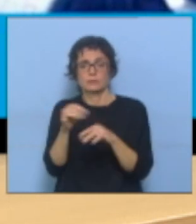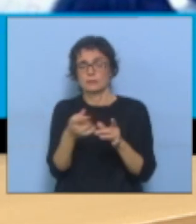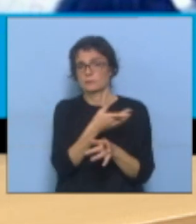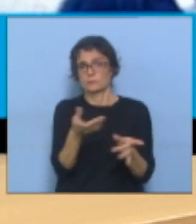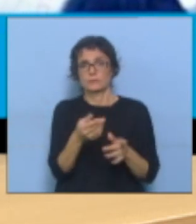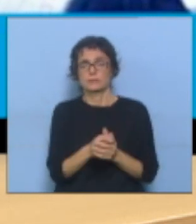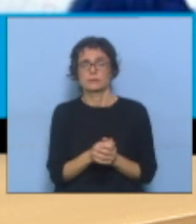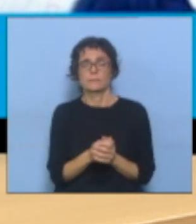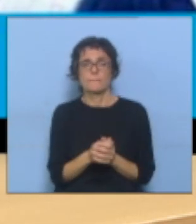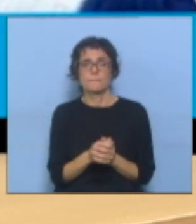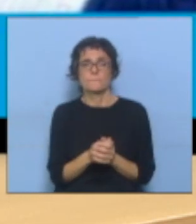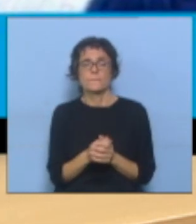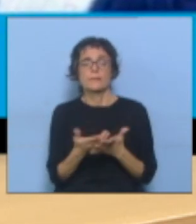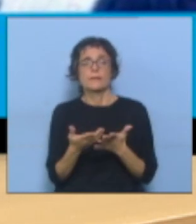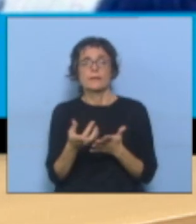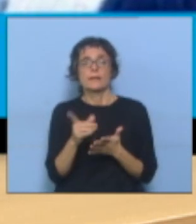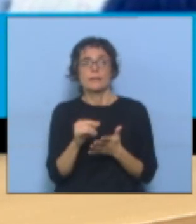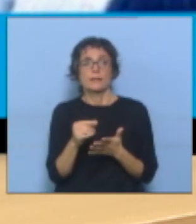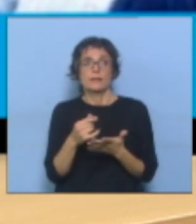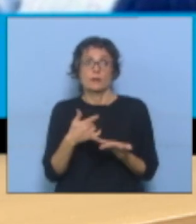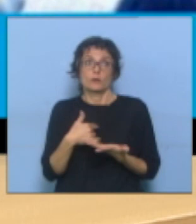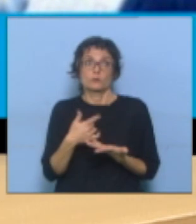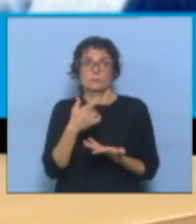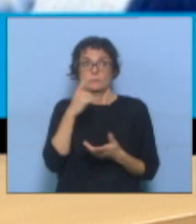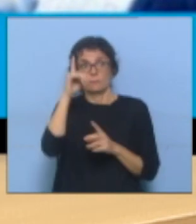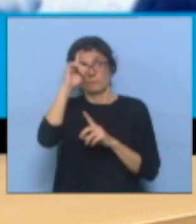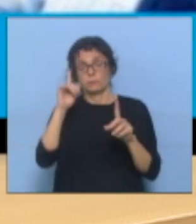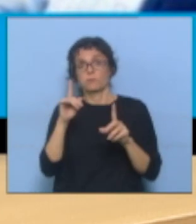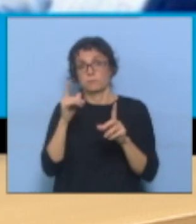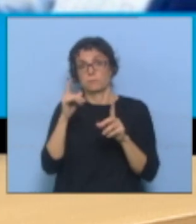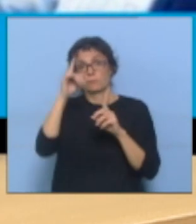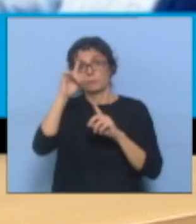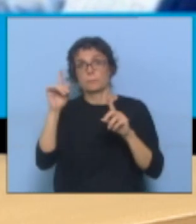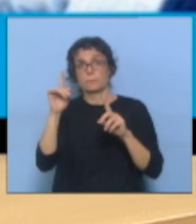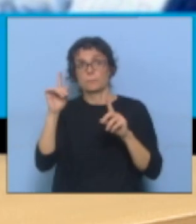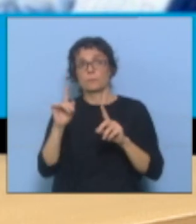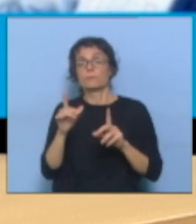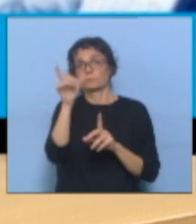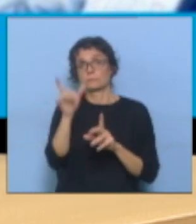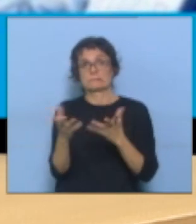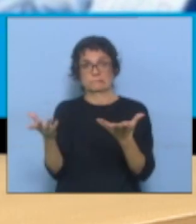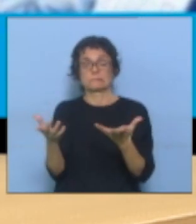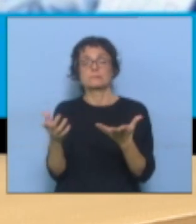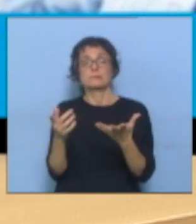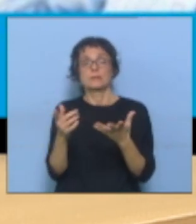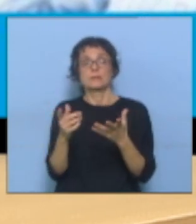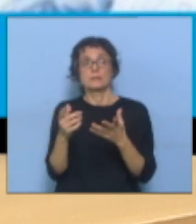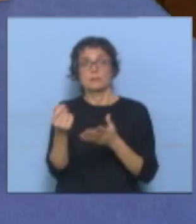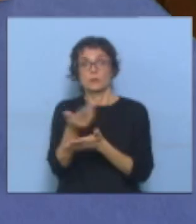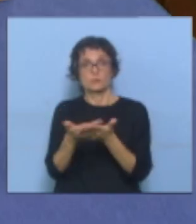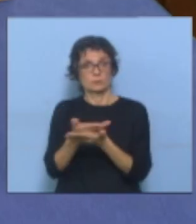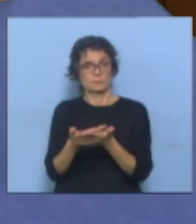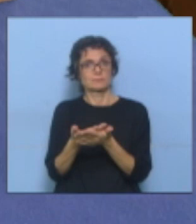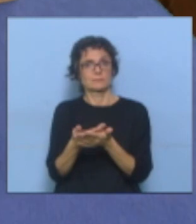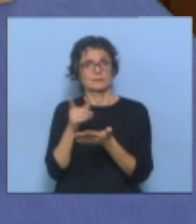na economia. E enquanto professor de economia, um dos testemunhos que ele dá num dos livros é que desiludiu muito os